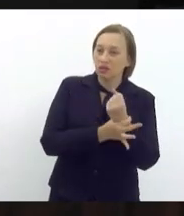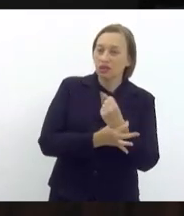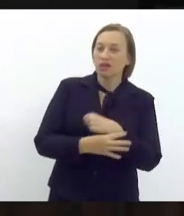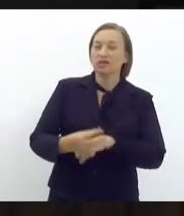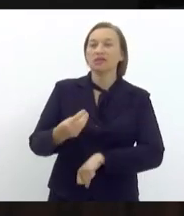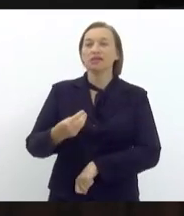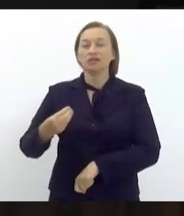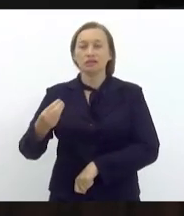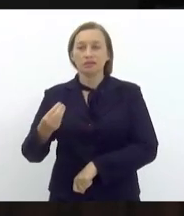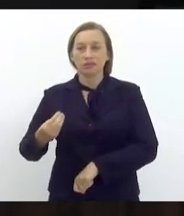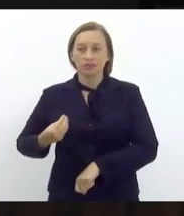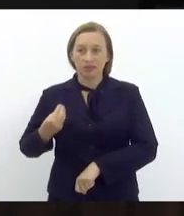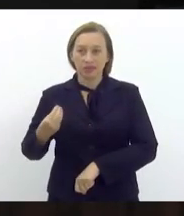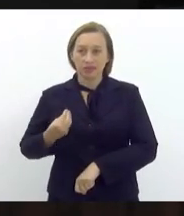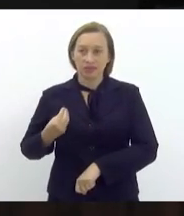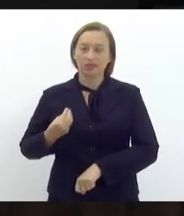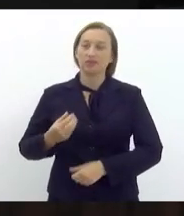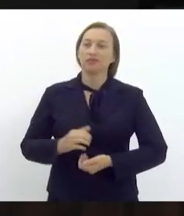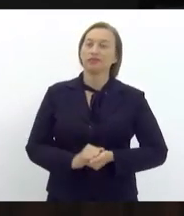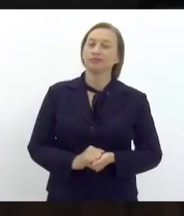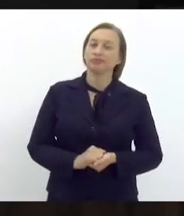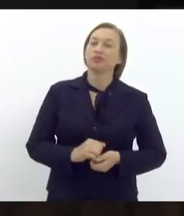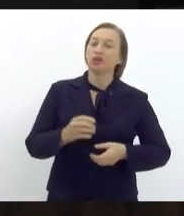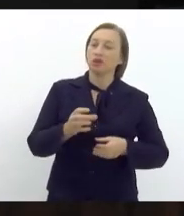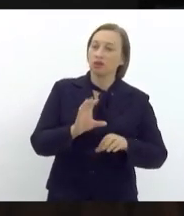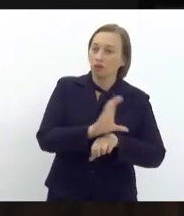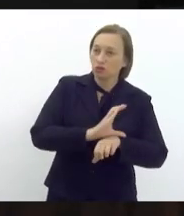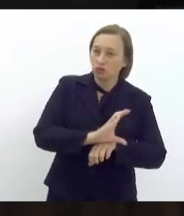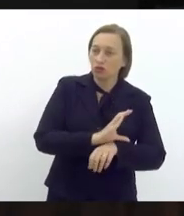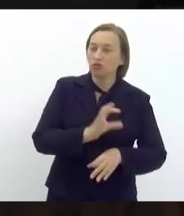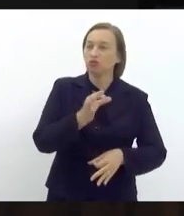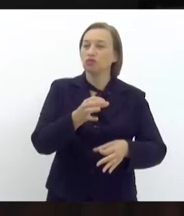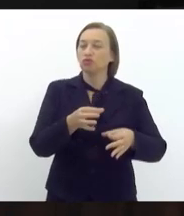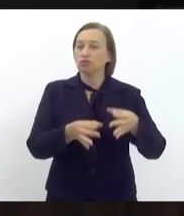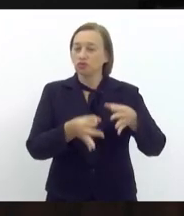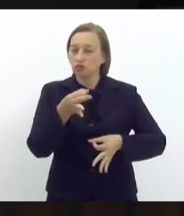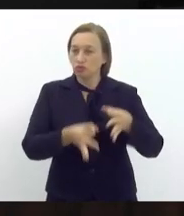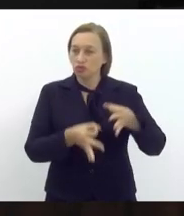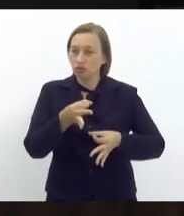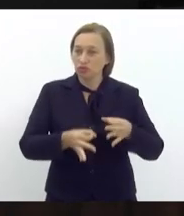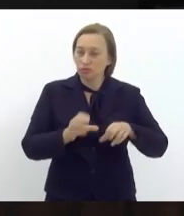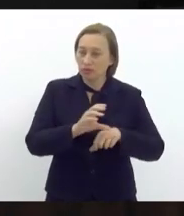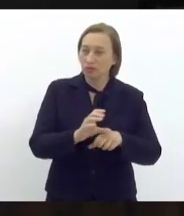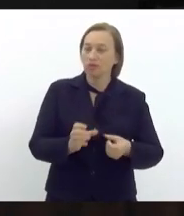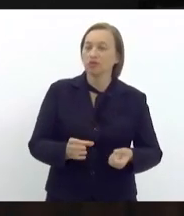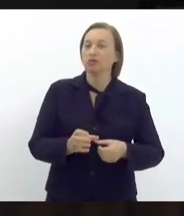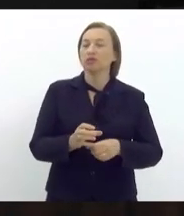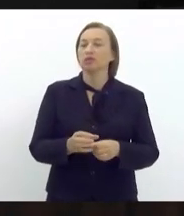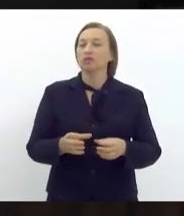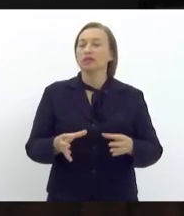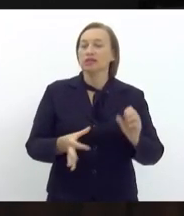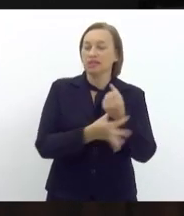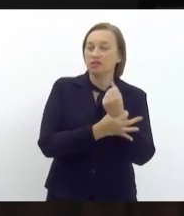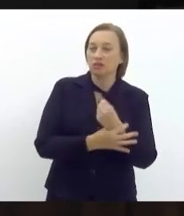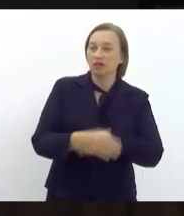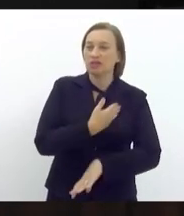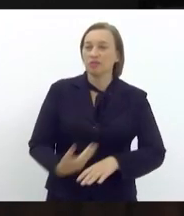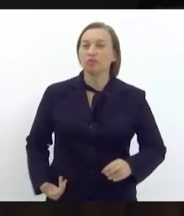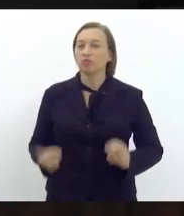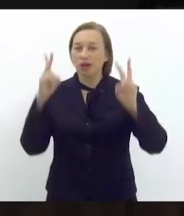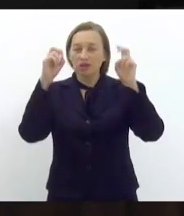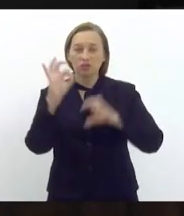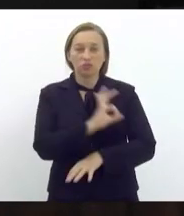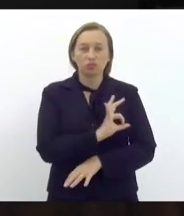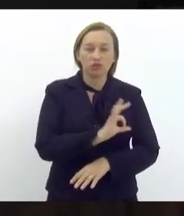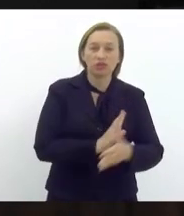RAIS pareceres das comissões constituição e justiça pela constitucionalidade de segurança pública e assuntos de polícia